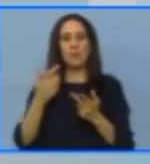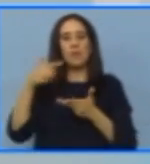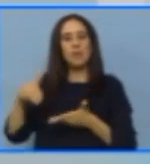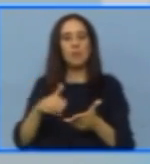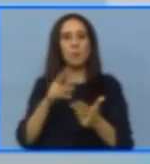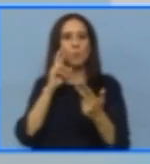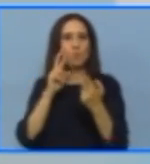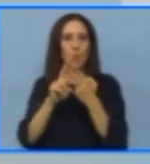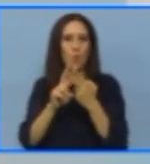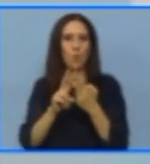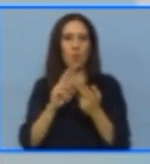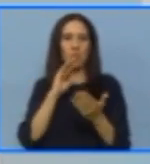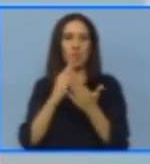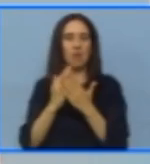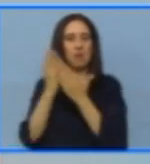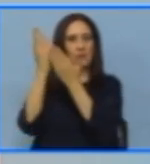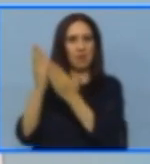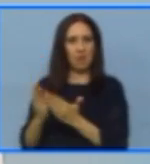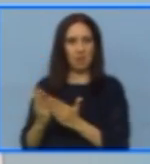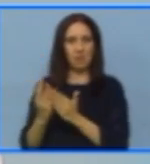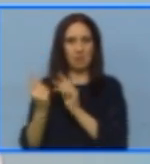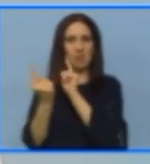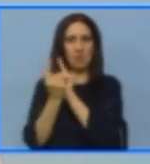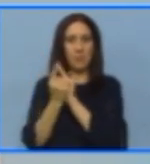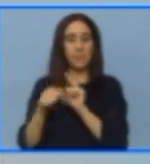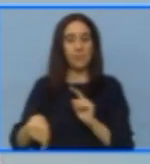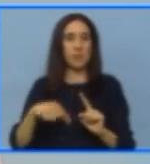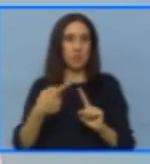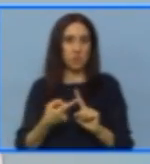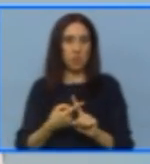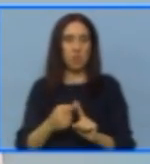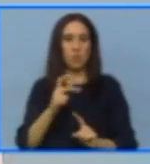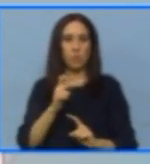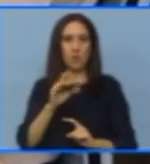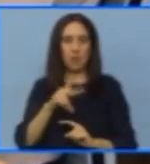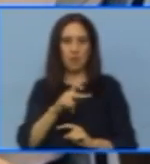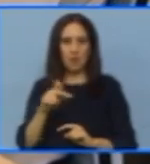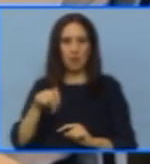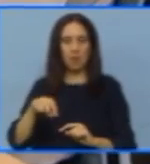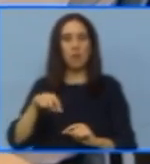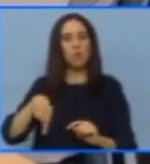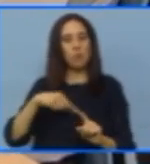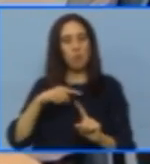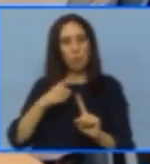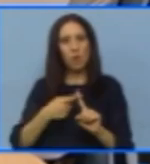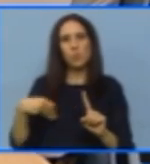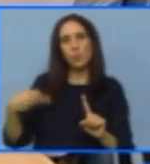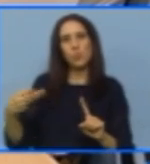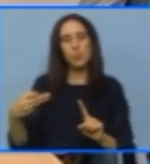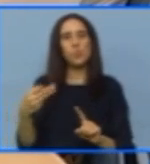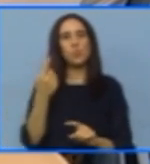caminho em direção a Ele. Neste ano e no ACANAC, nós todos os anos trabalhamos com uma